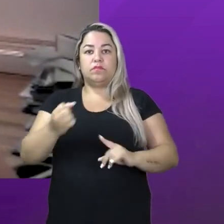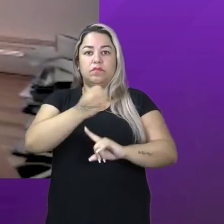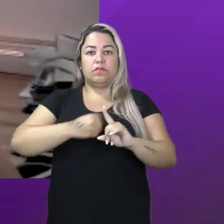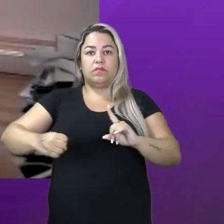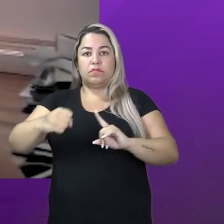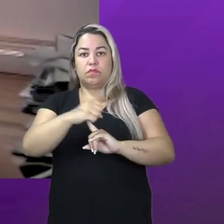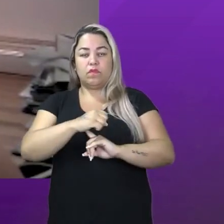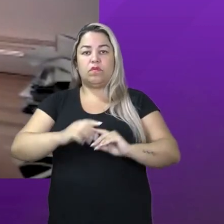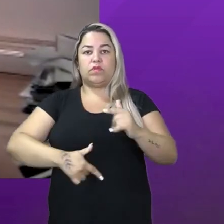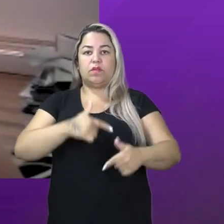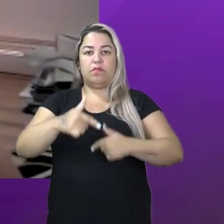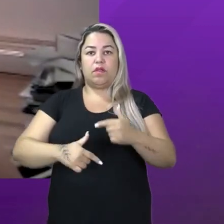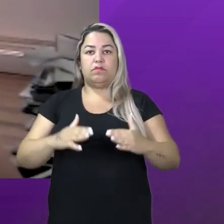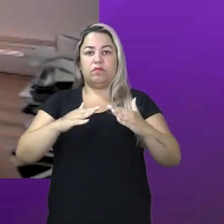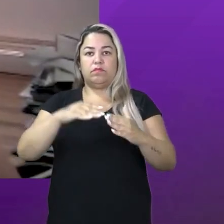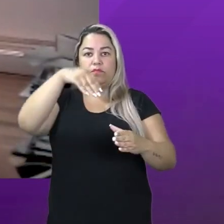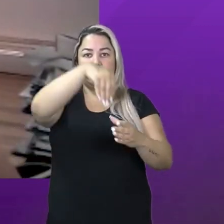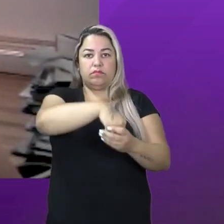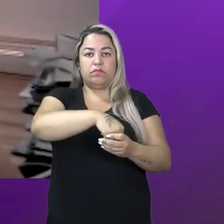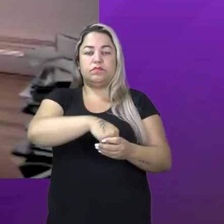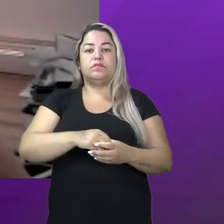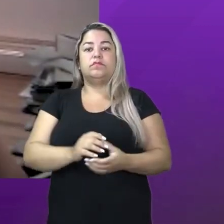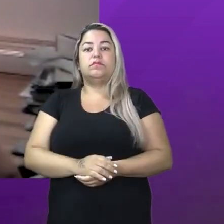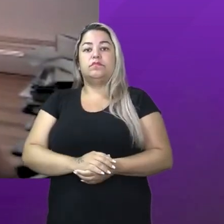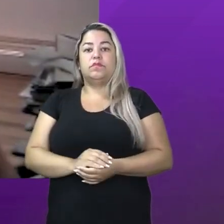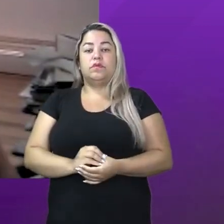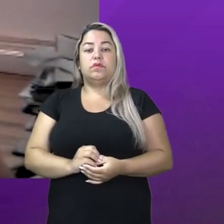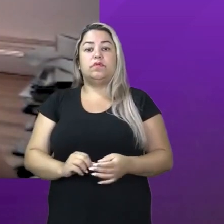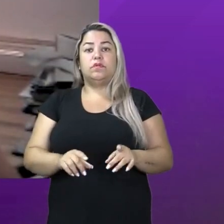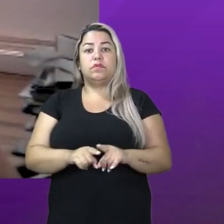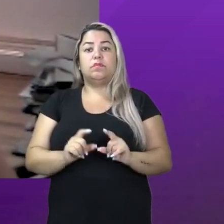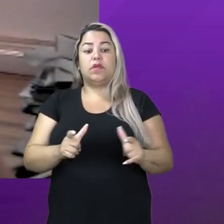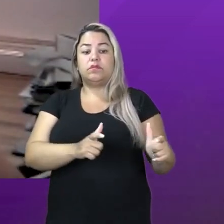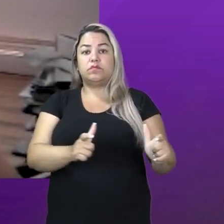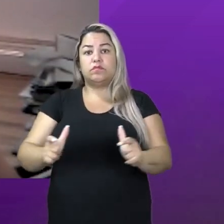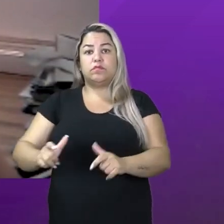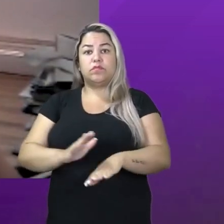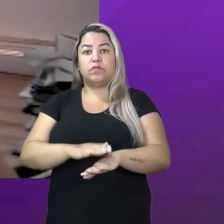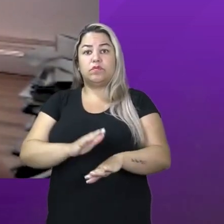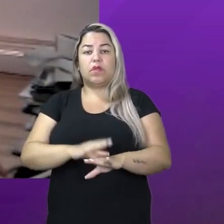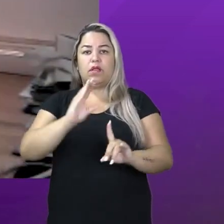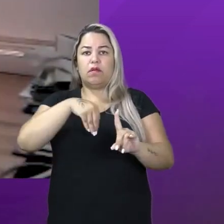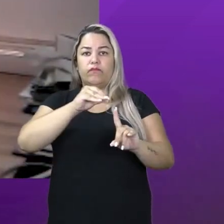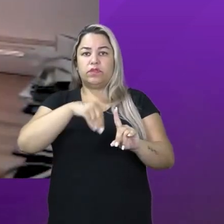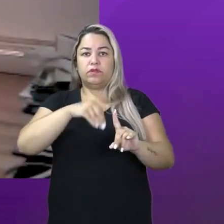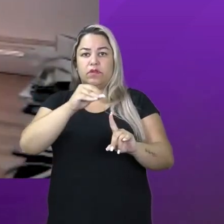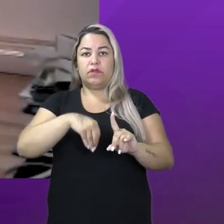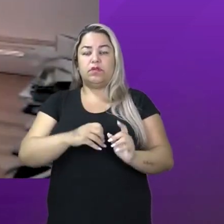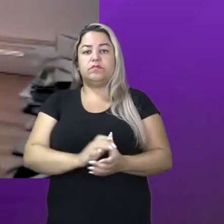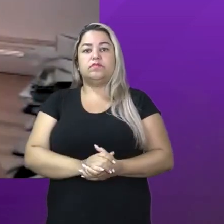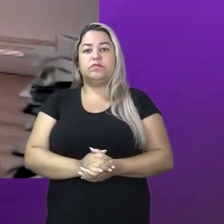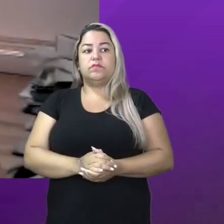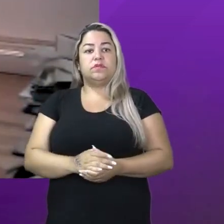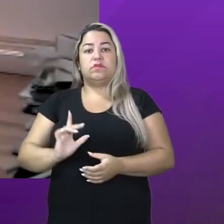ao trabalho doméstico remunerado, ao comércio e também aqueles setores mais vulneráveis,